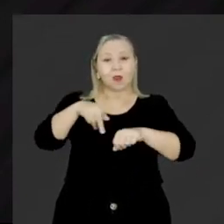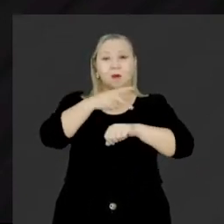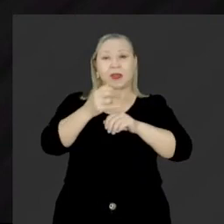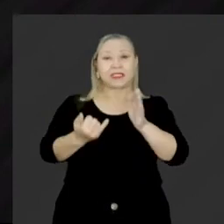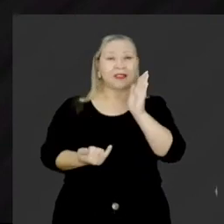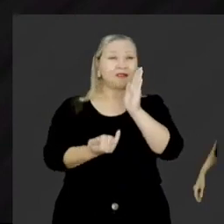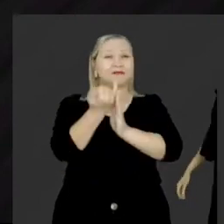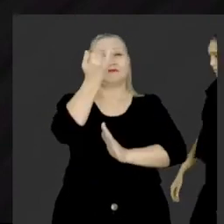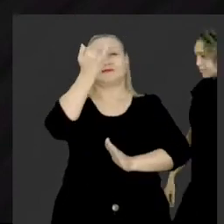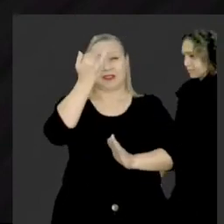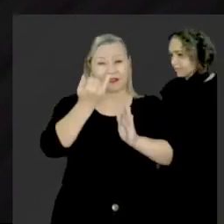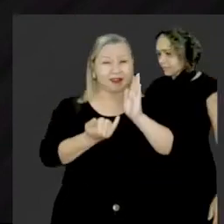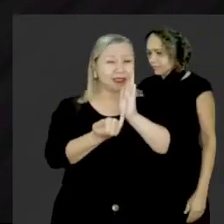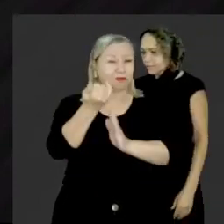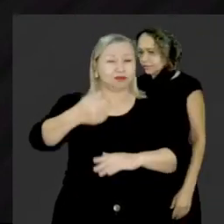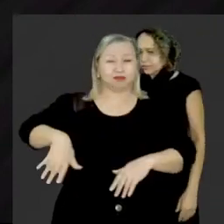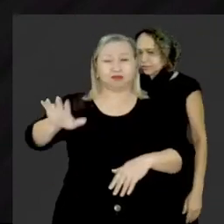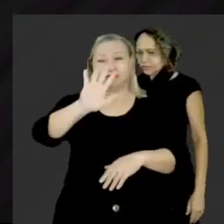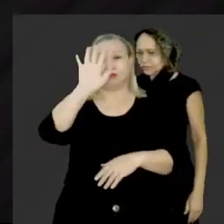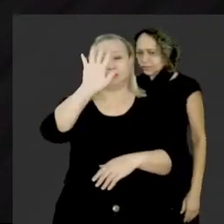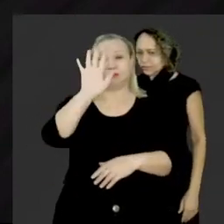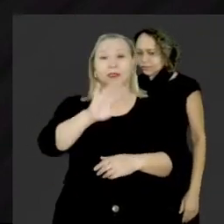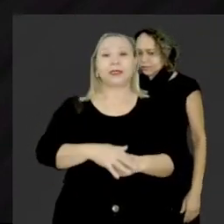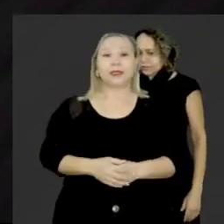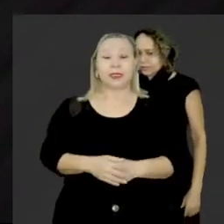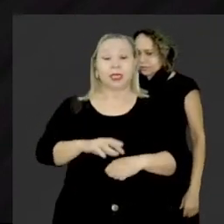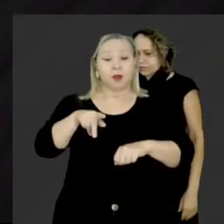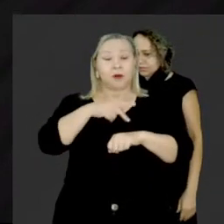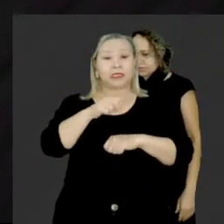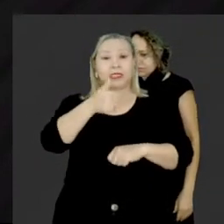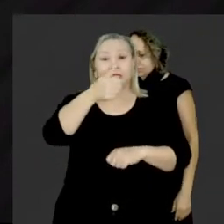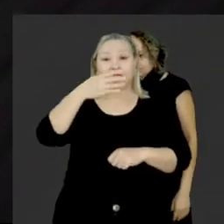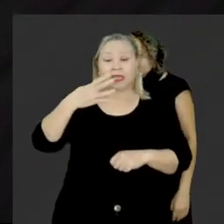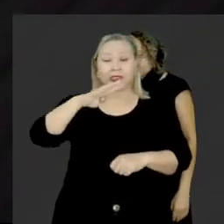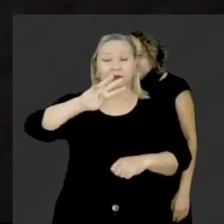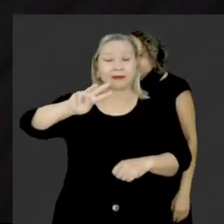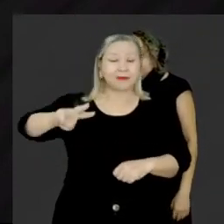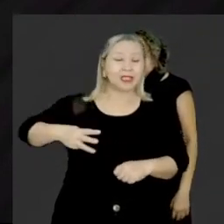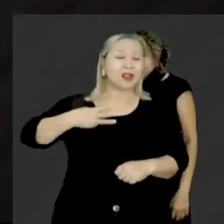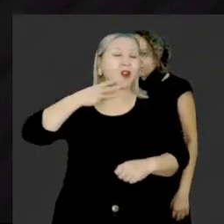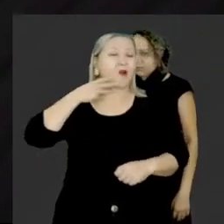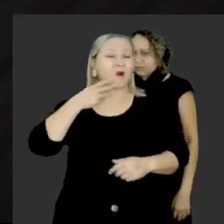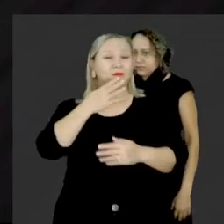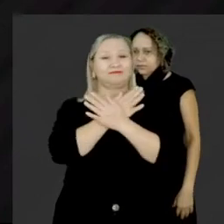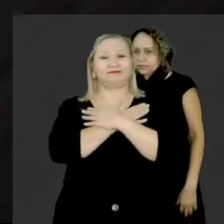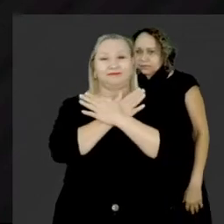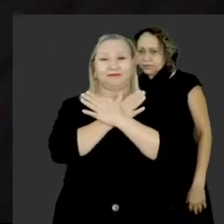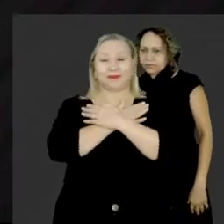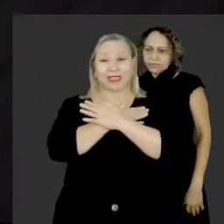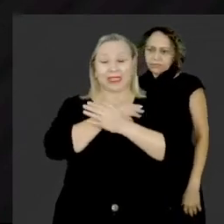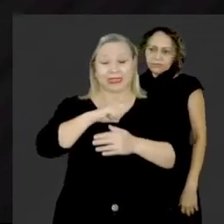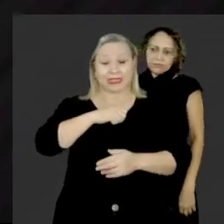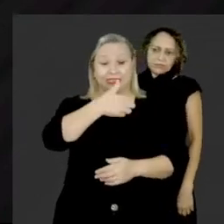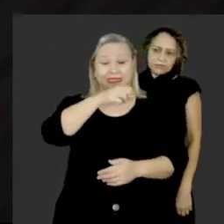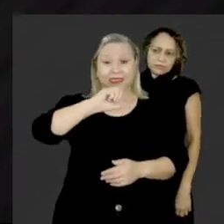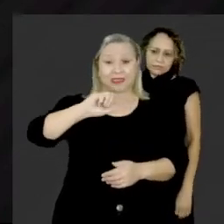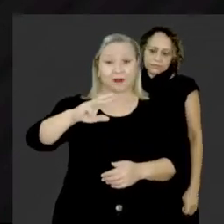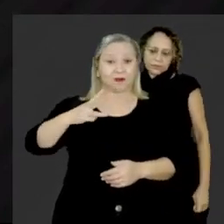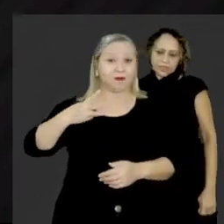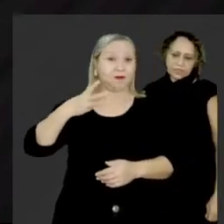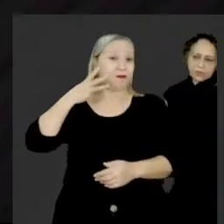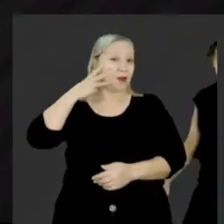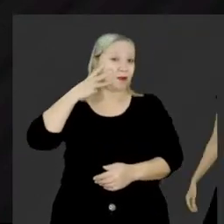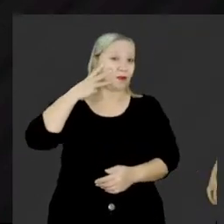de 30 milhões de pessoas com trabalho intermitente, pessoas que não têm carteira assinada, pessoas que não têm direito às férias, pessoas que não têm